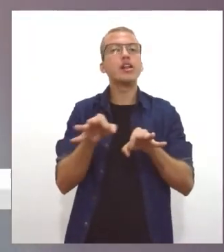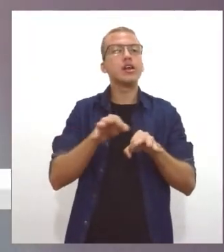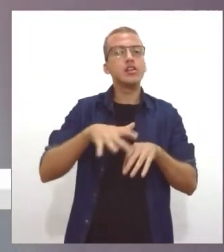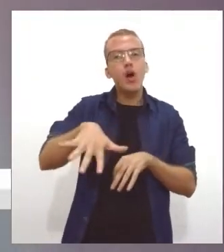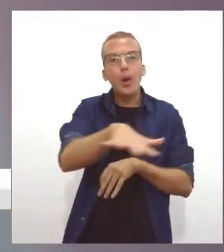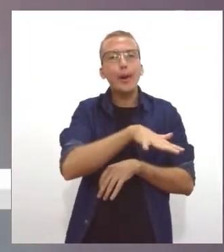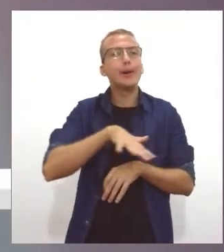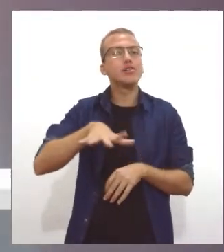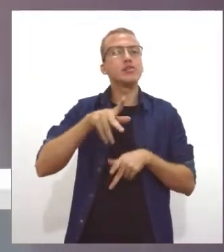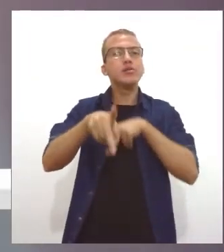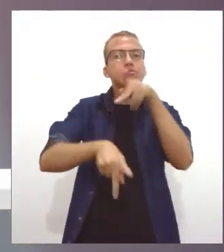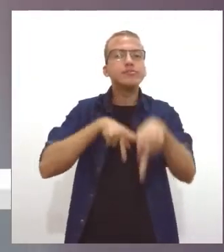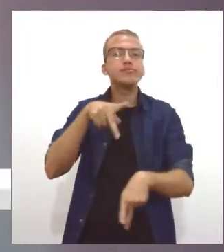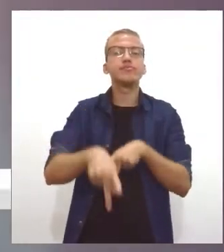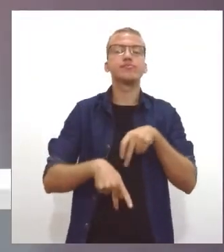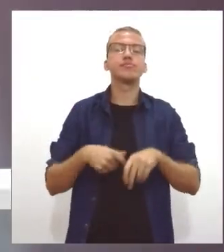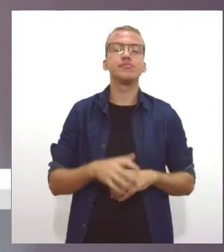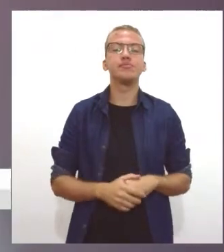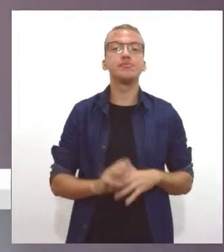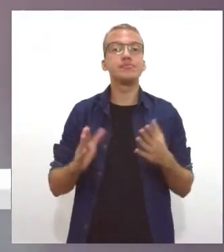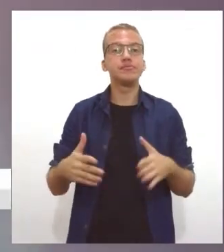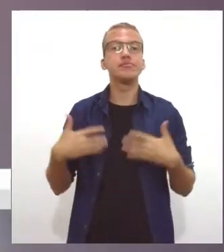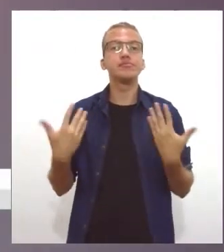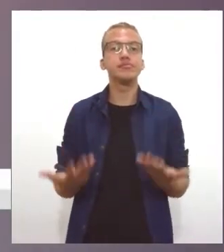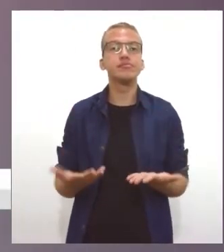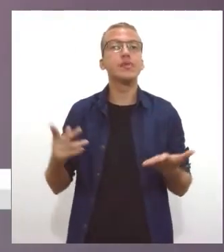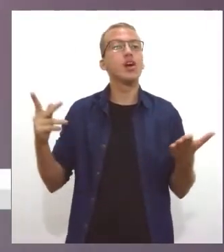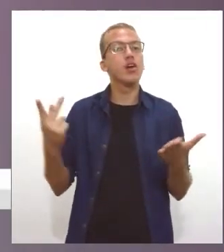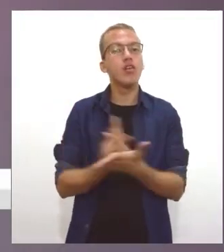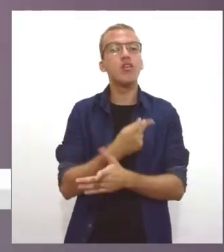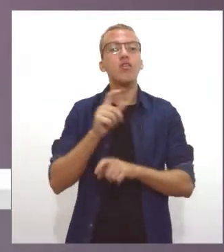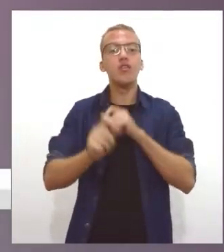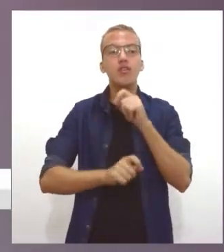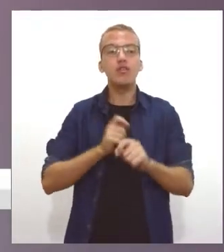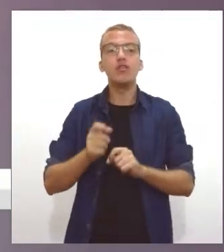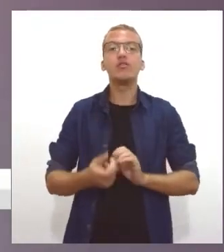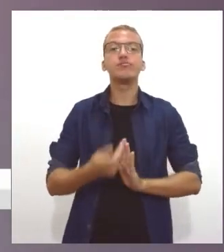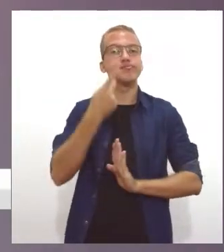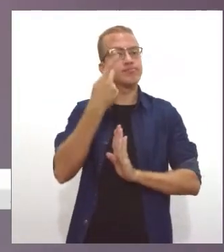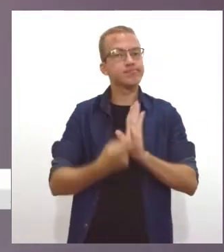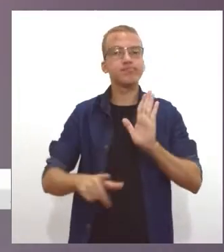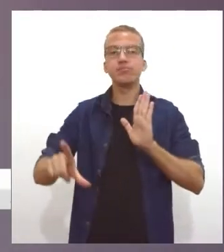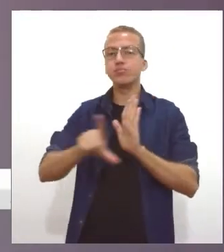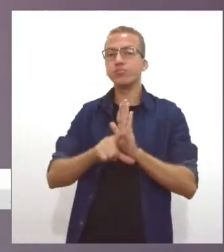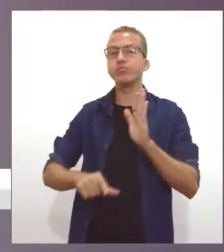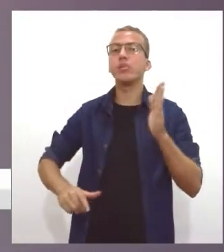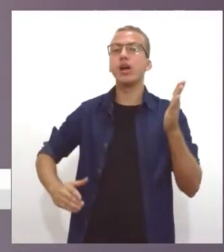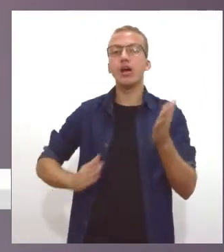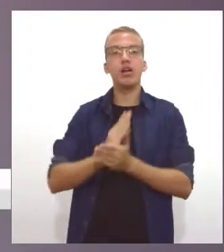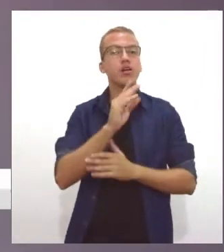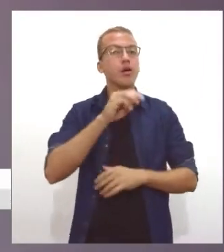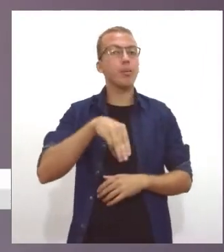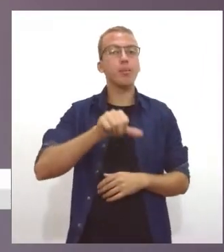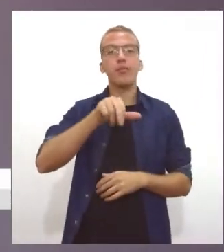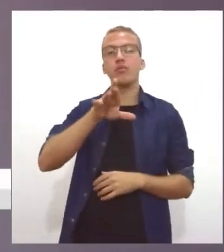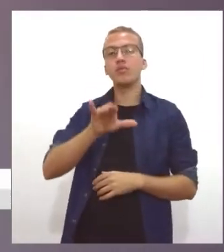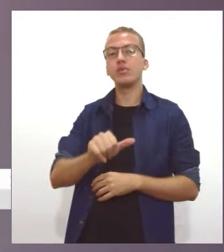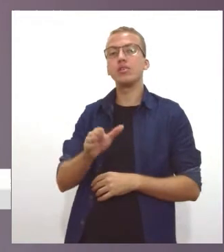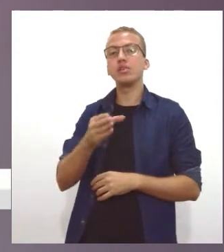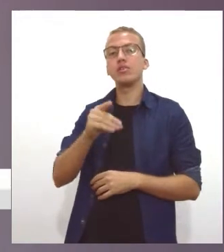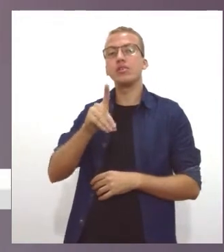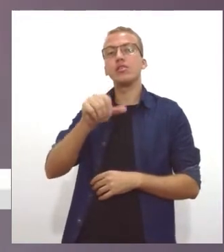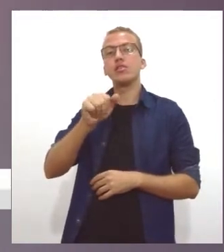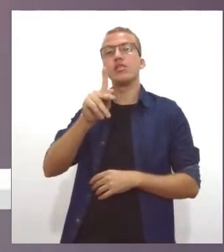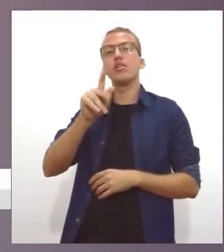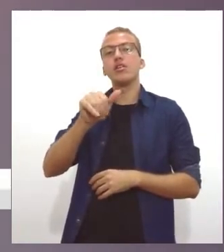associações, e aí se findou pela edição da Lei Maria da Penha, E uma das formas que o Congresso homenageou essa